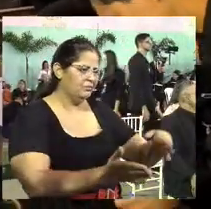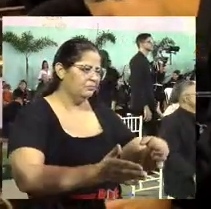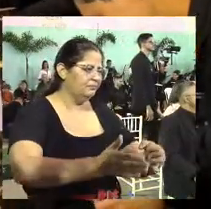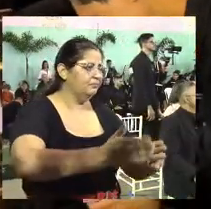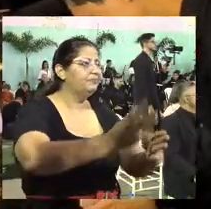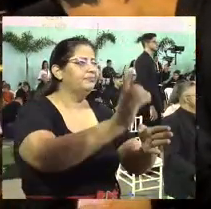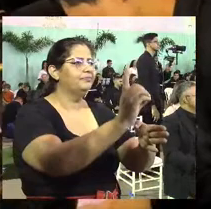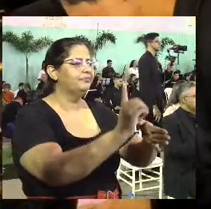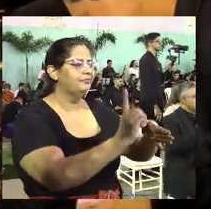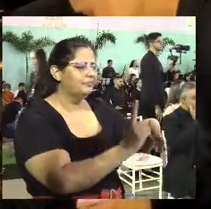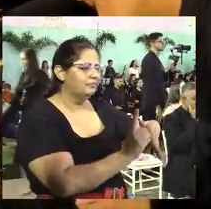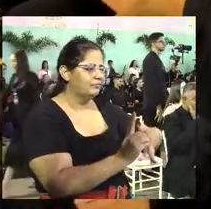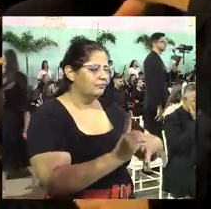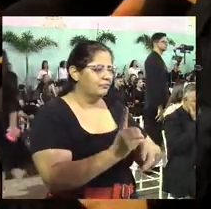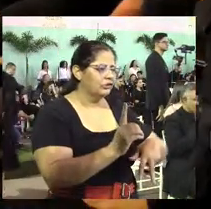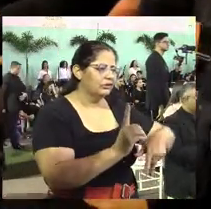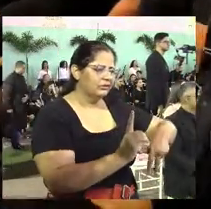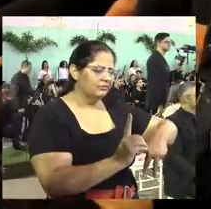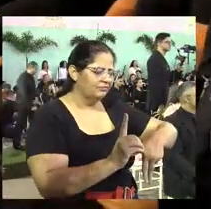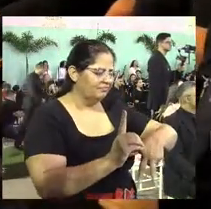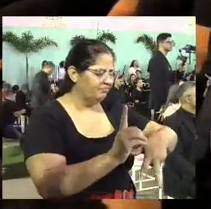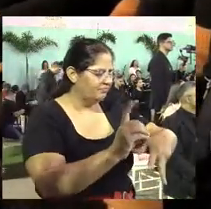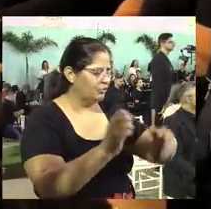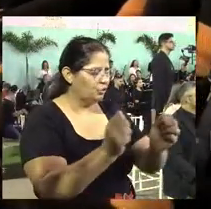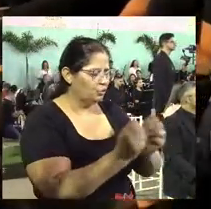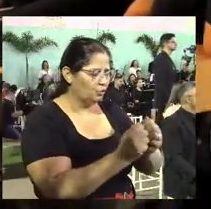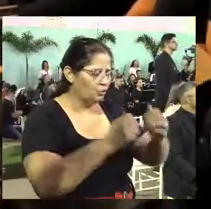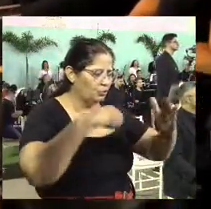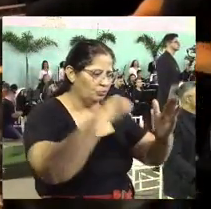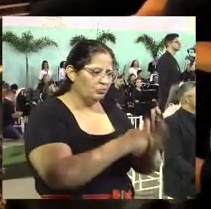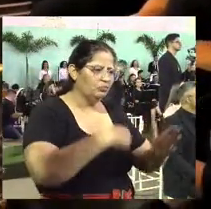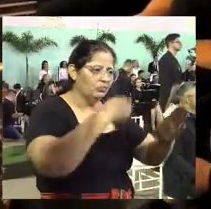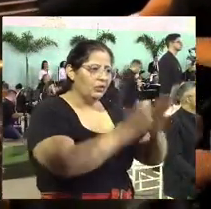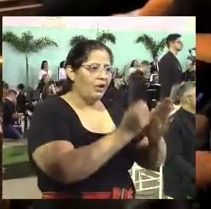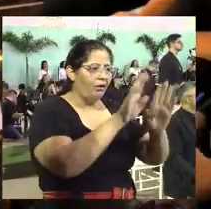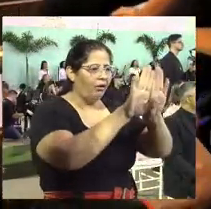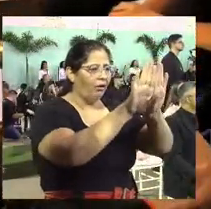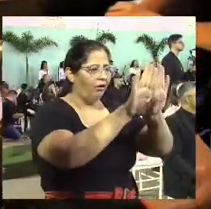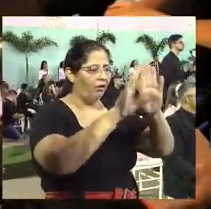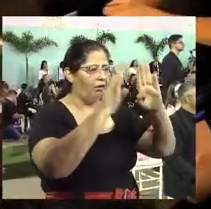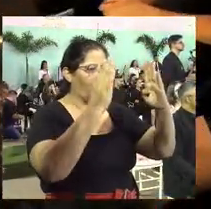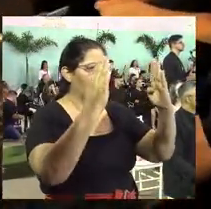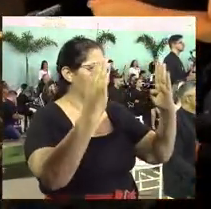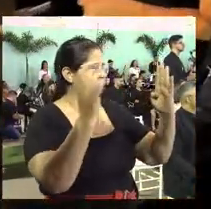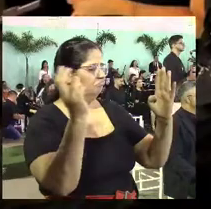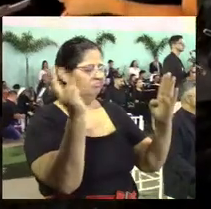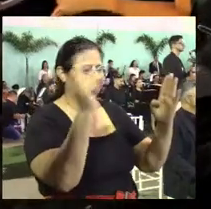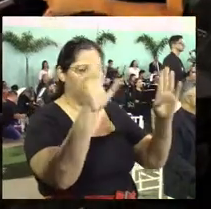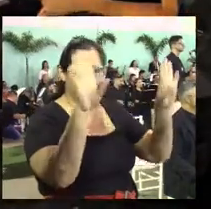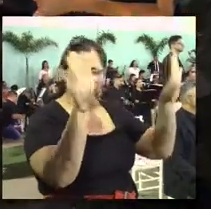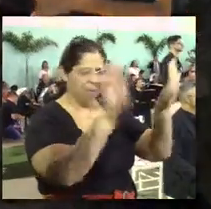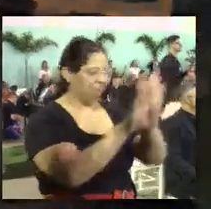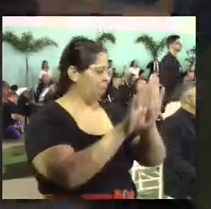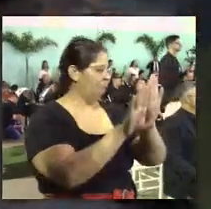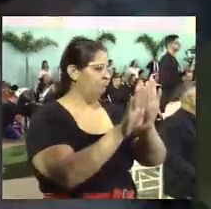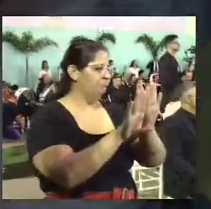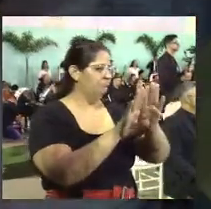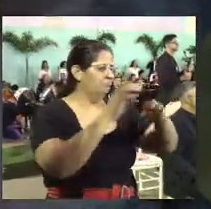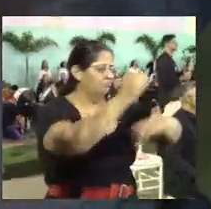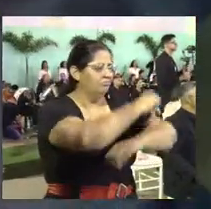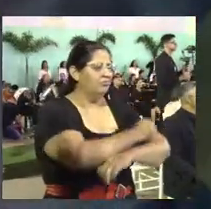ordens o que ele faz contigo lutar ele abre as portas para ninguém mais fechar